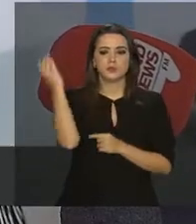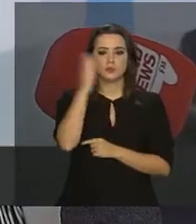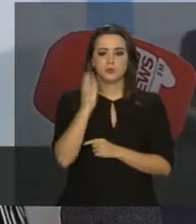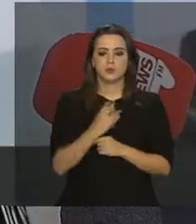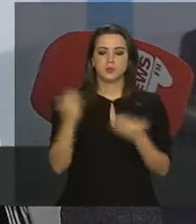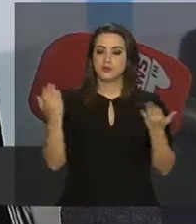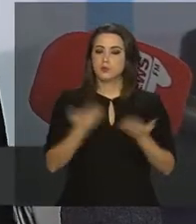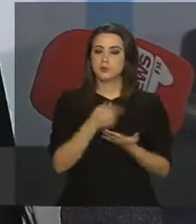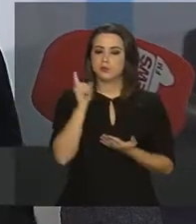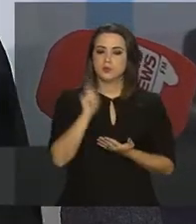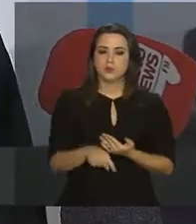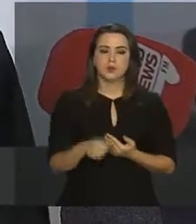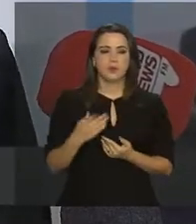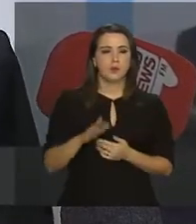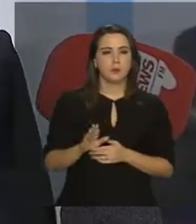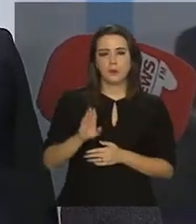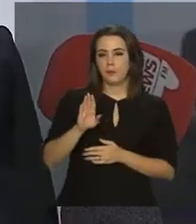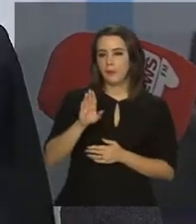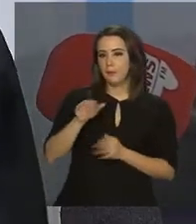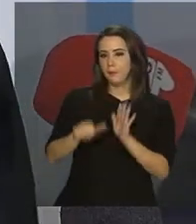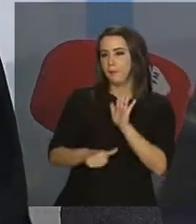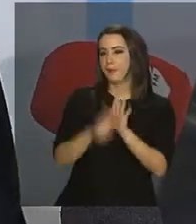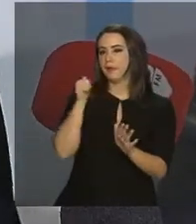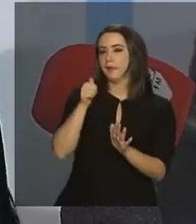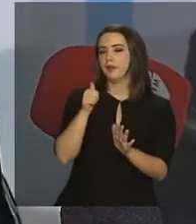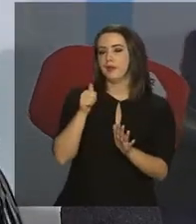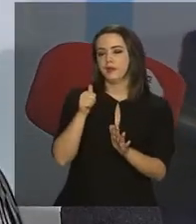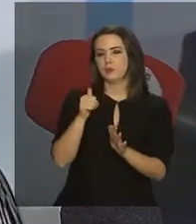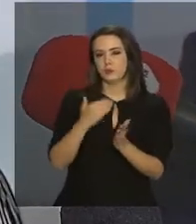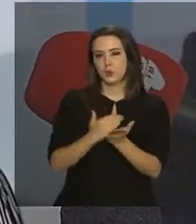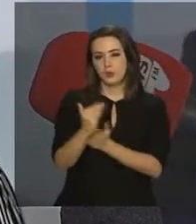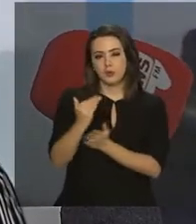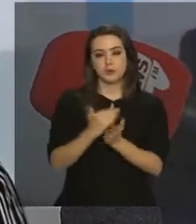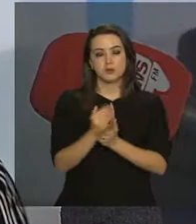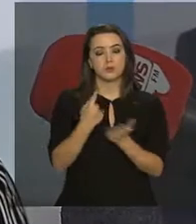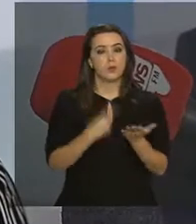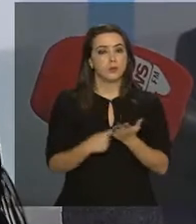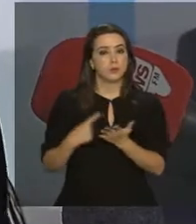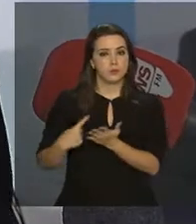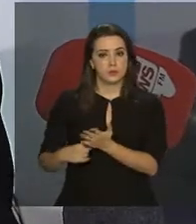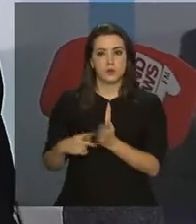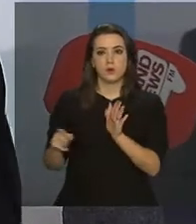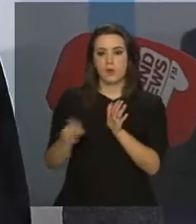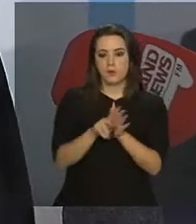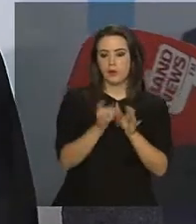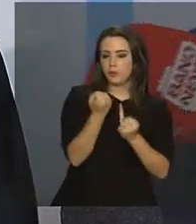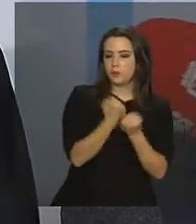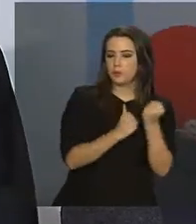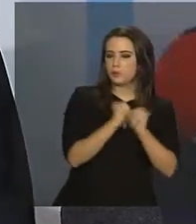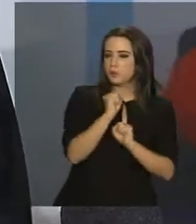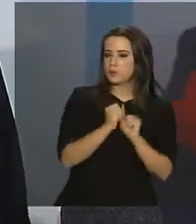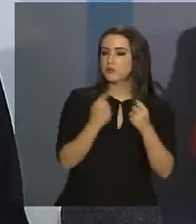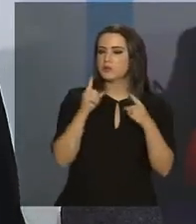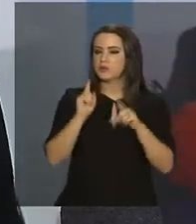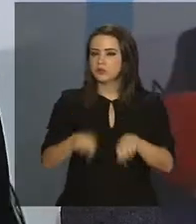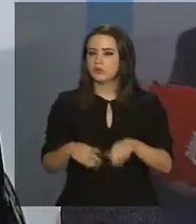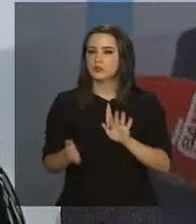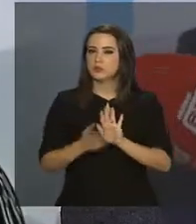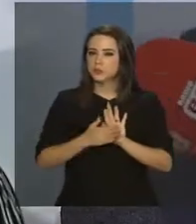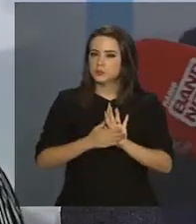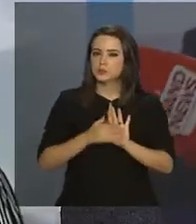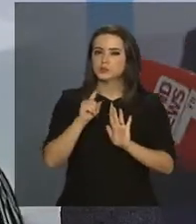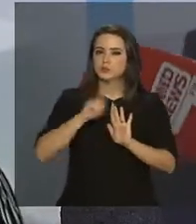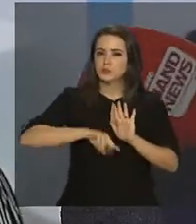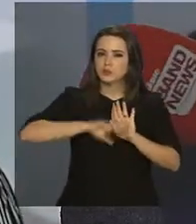sendo pioneiro nesse acordo com a sua própria indústria, e isso vai